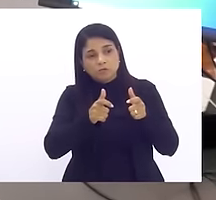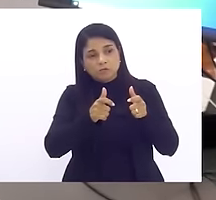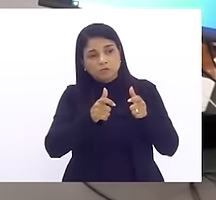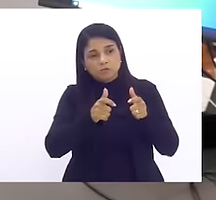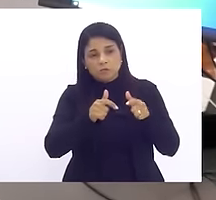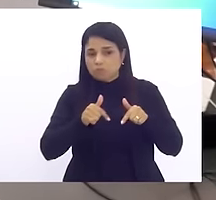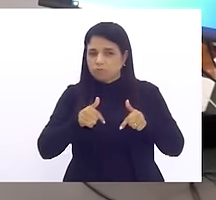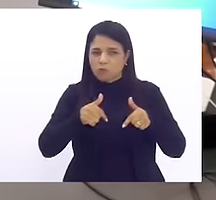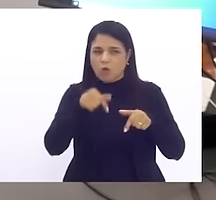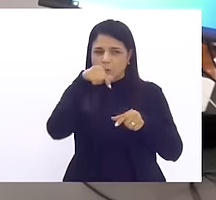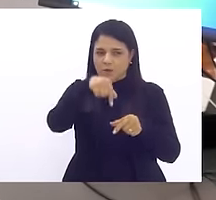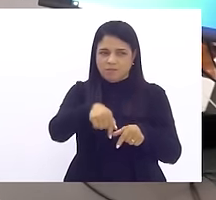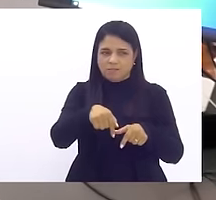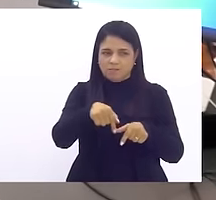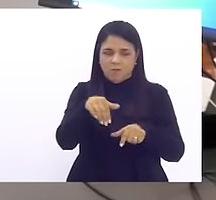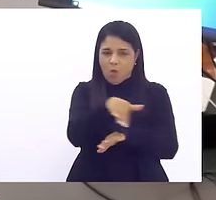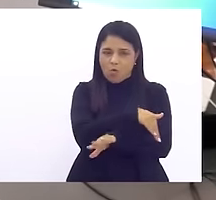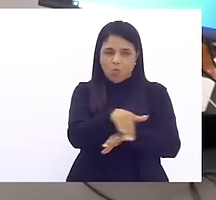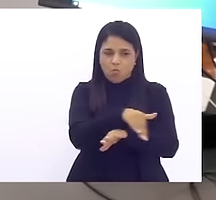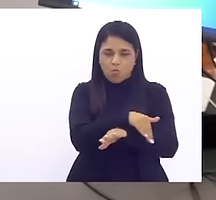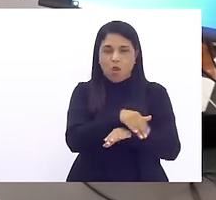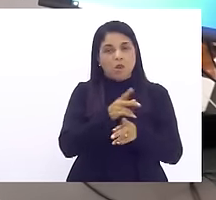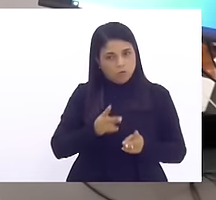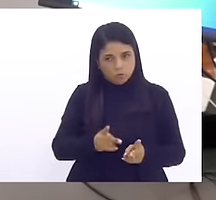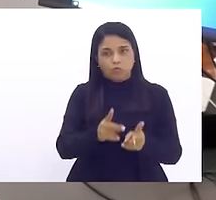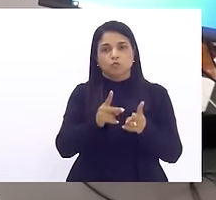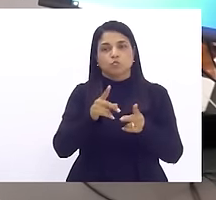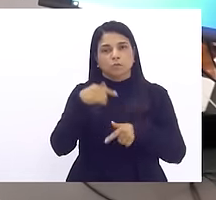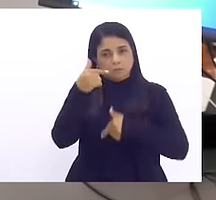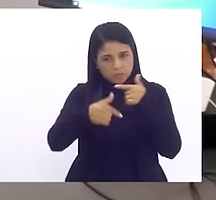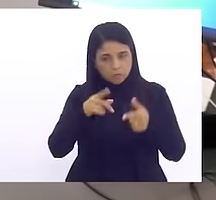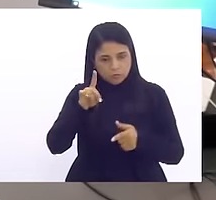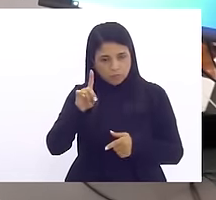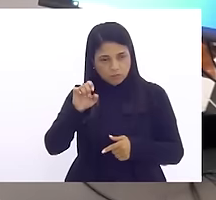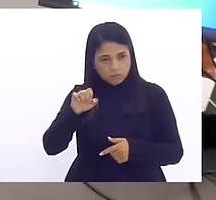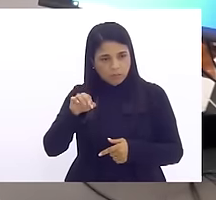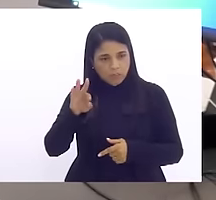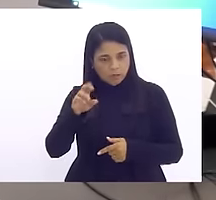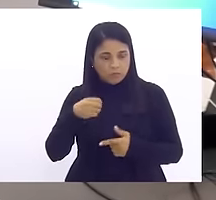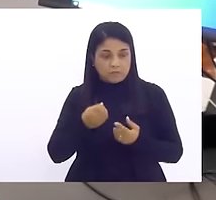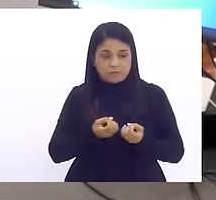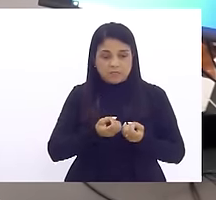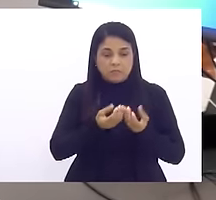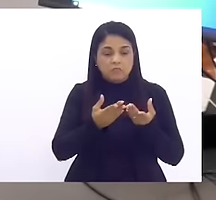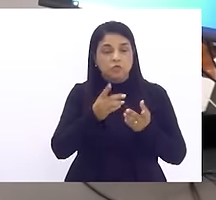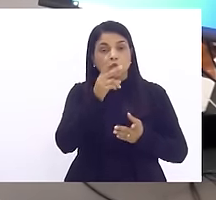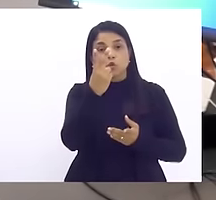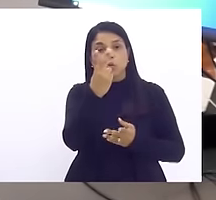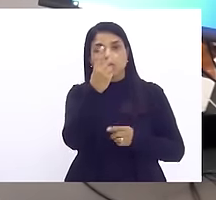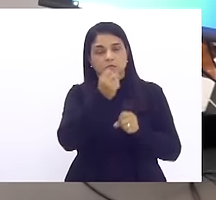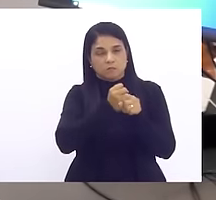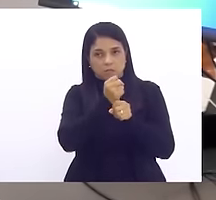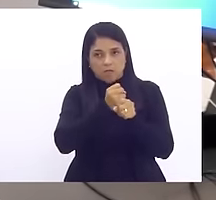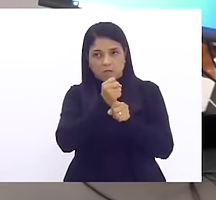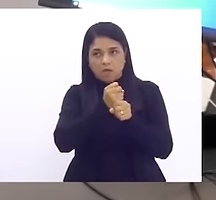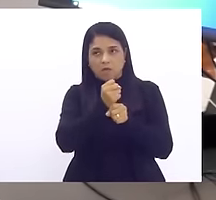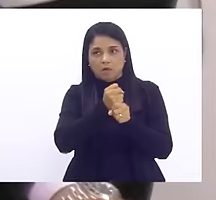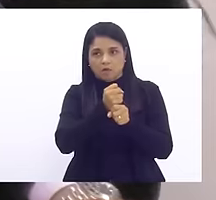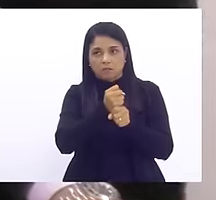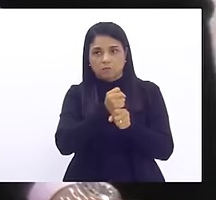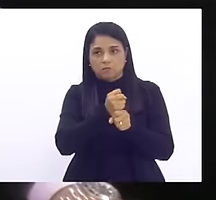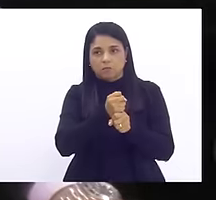trabalhando em operação mas continua no teto até a fiscaliza é porque ele fica cedido por 2 anos então até a fiscalização